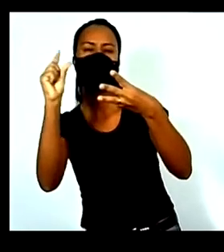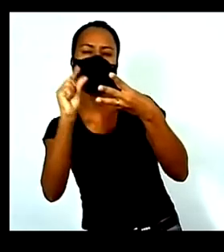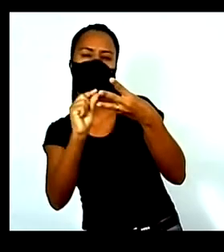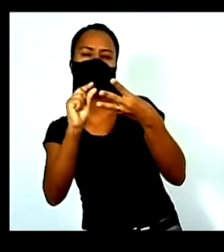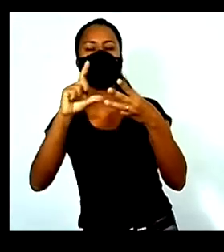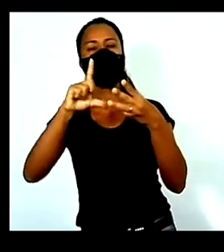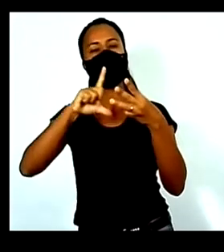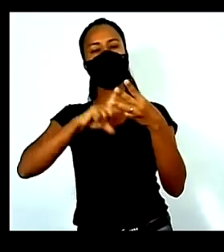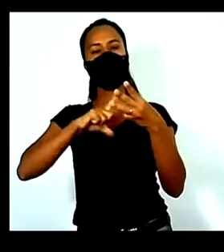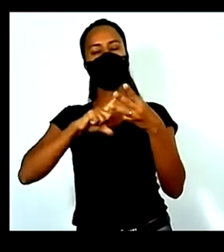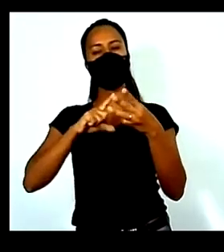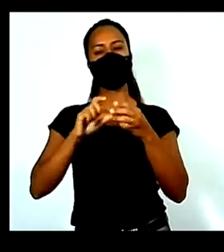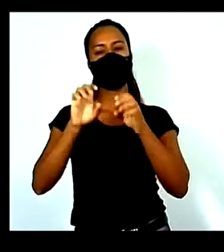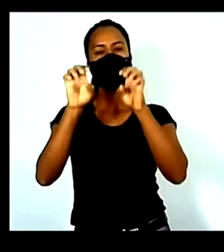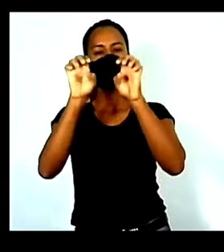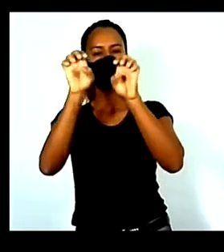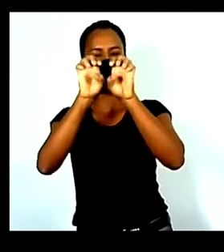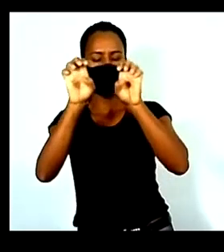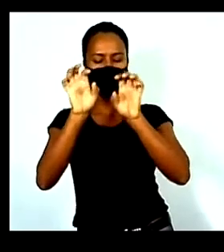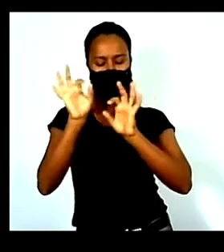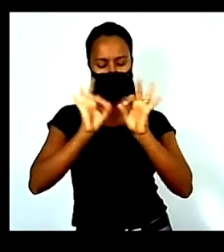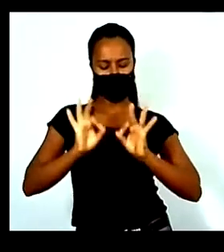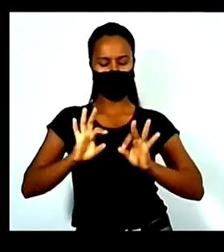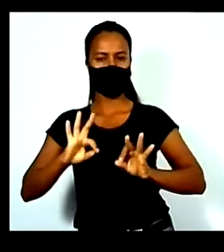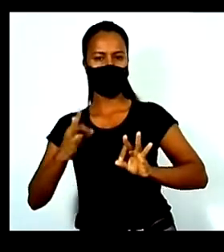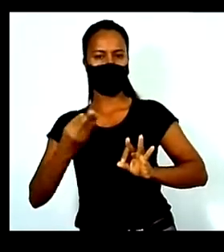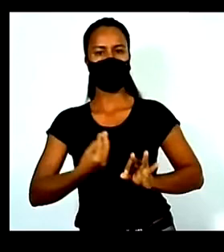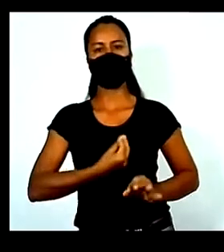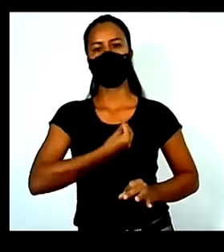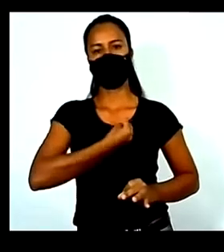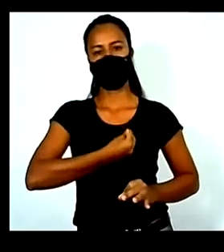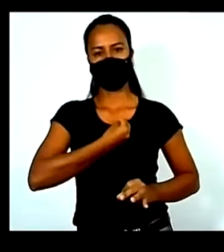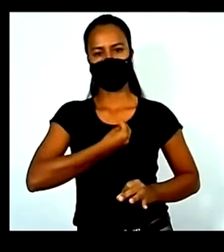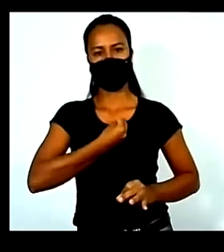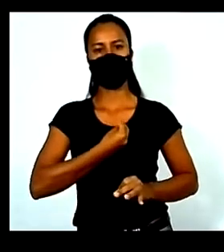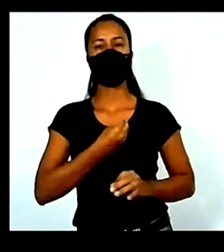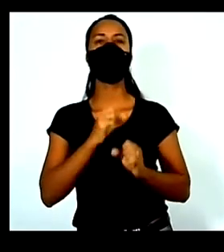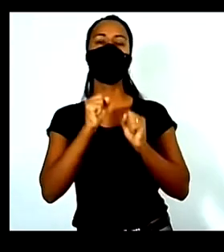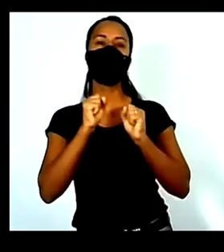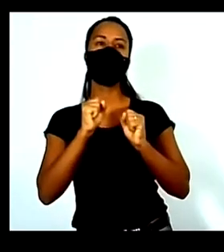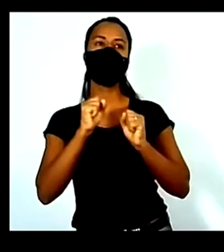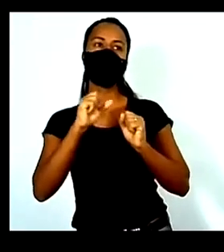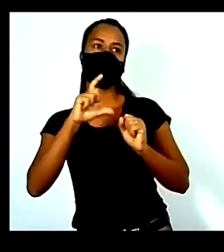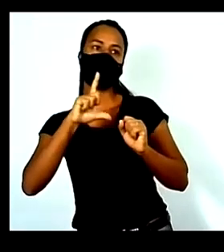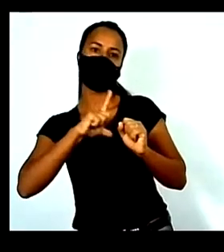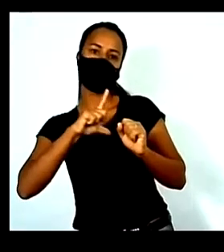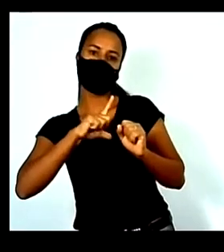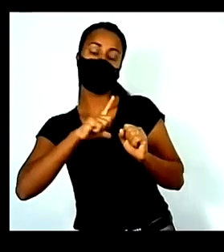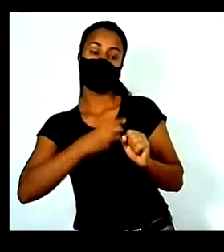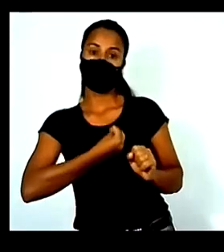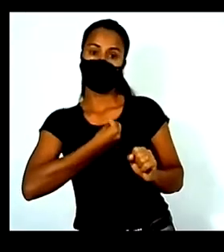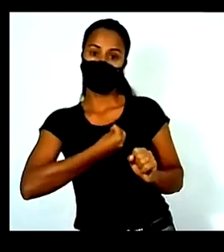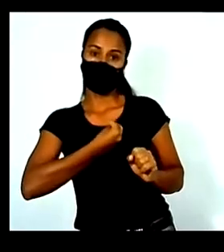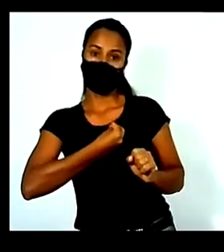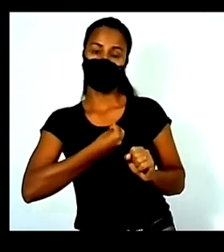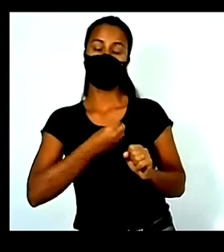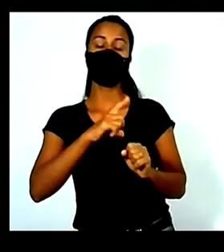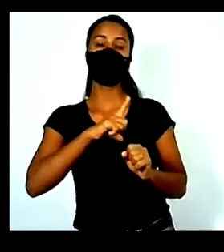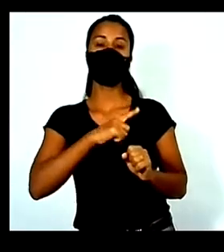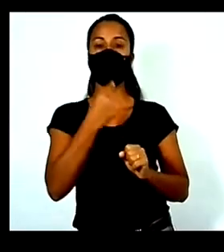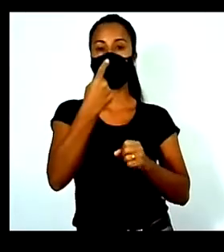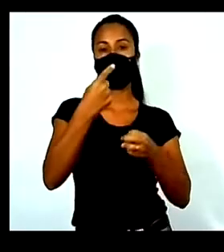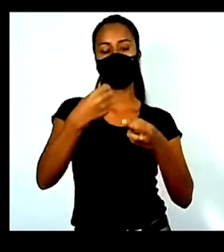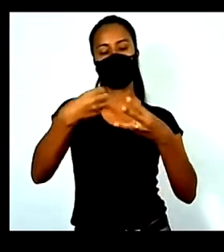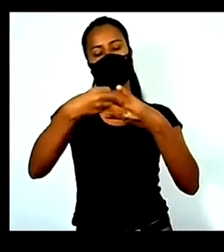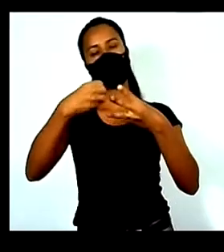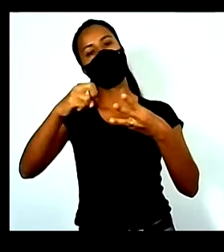ser vivo. Então, um ser vivo ele é formado por uma célula ou por várias células, dependendo da sua classificação. E quantas partes